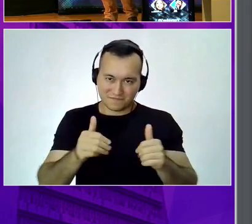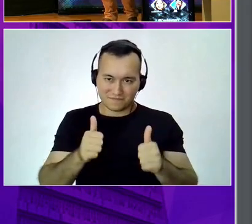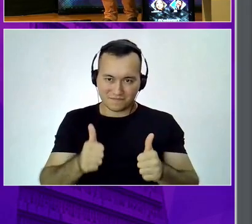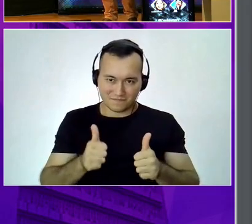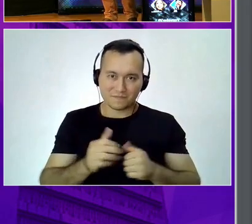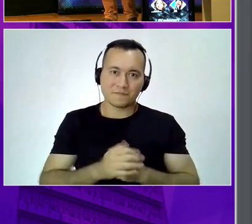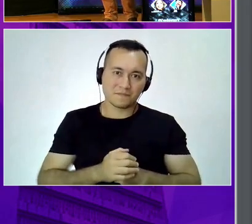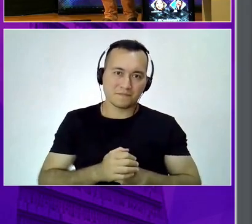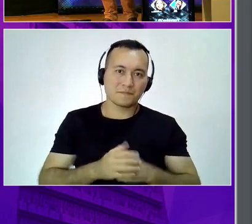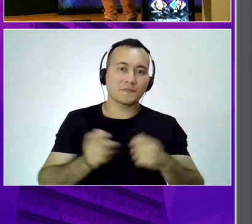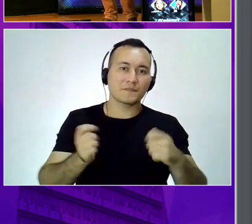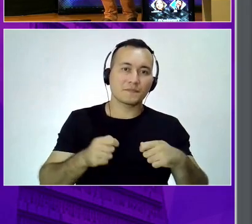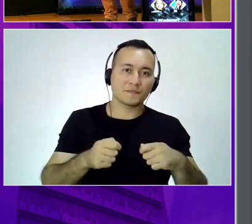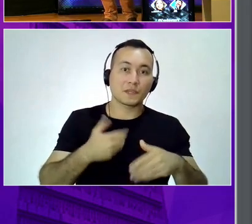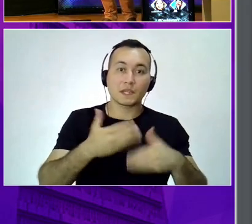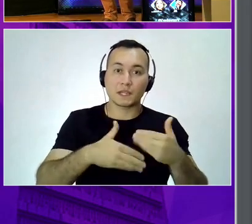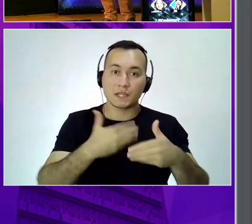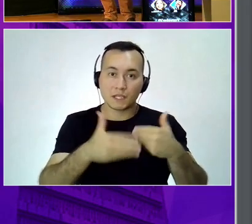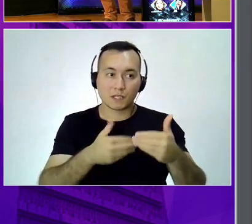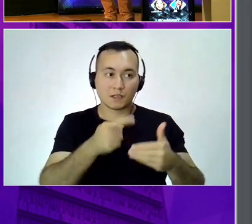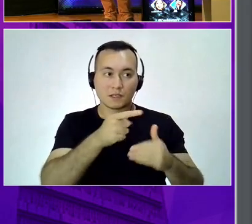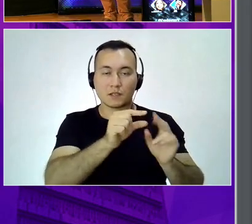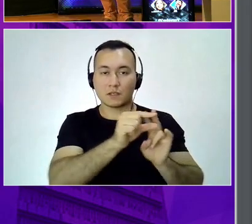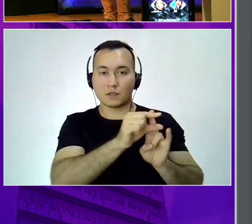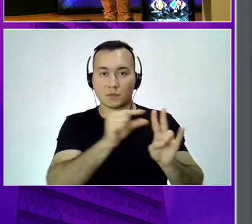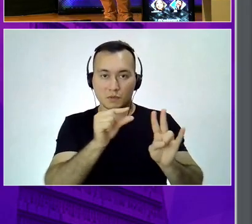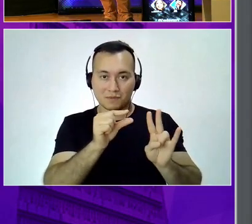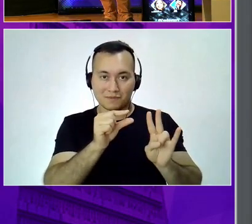lá no meu Instagram também, vocês podem deixar a dúvida lá, pode